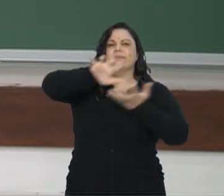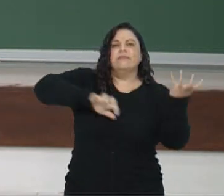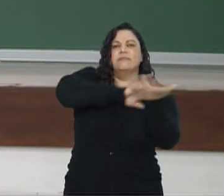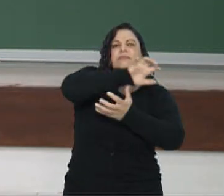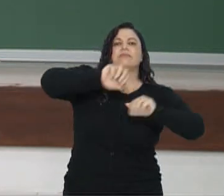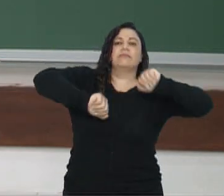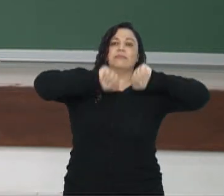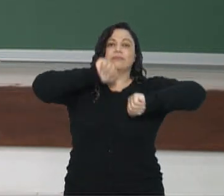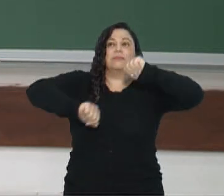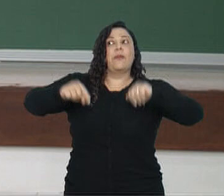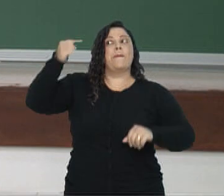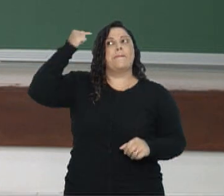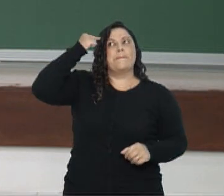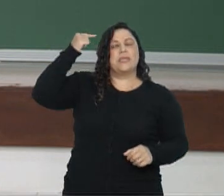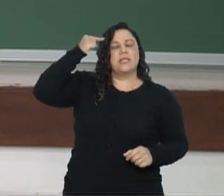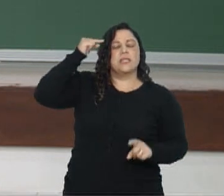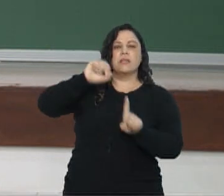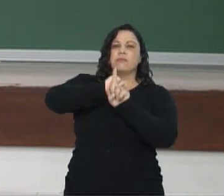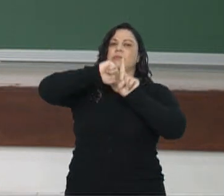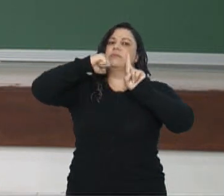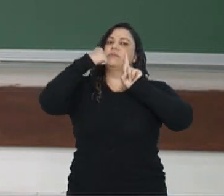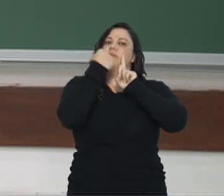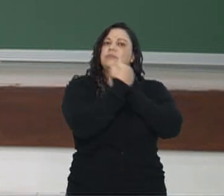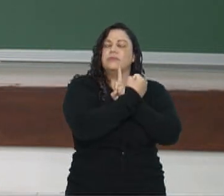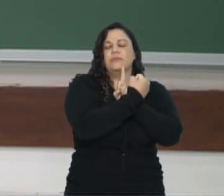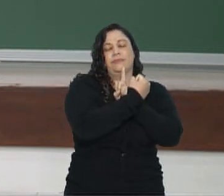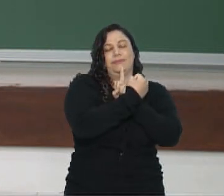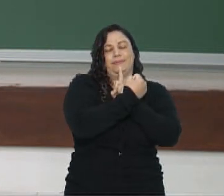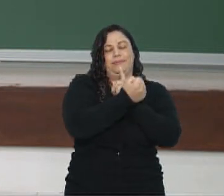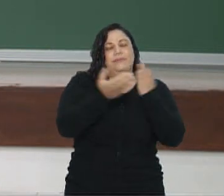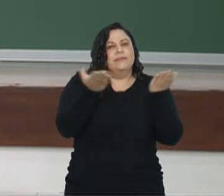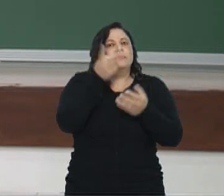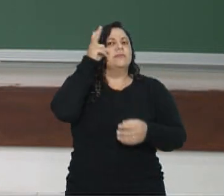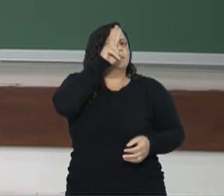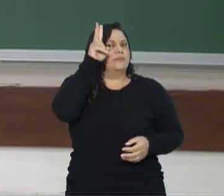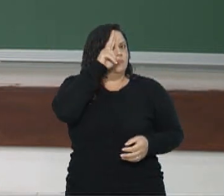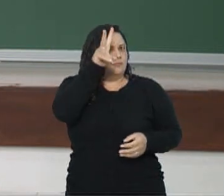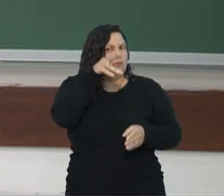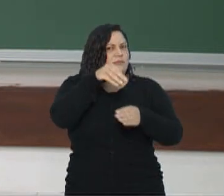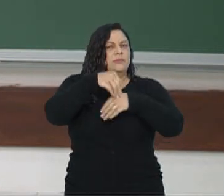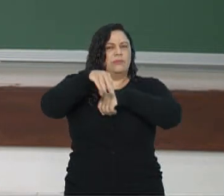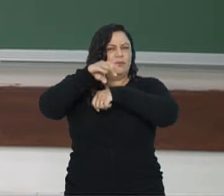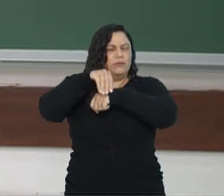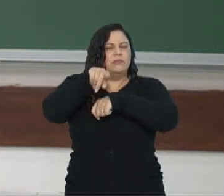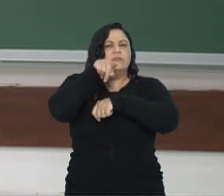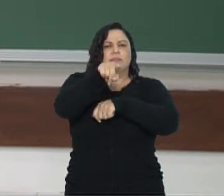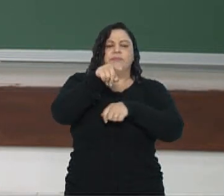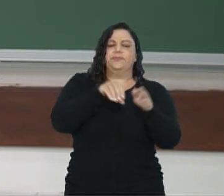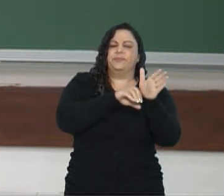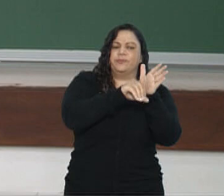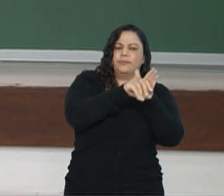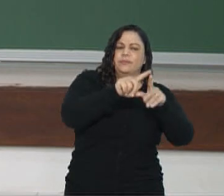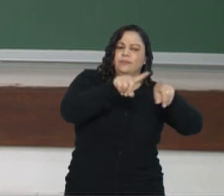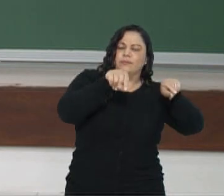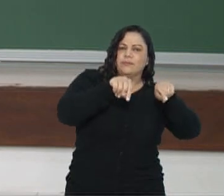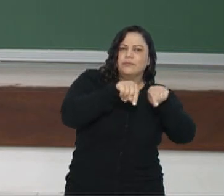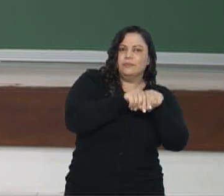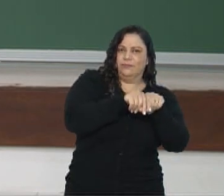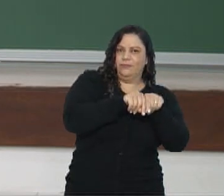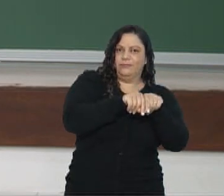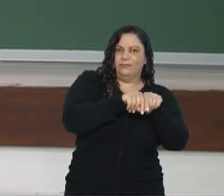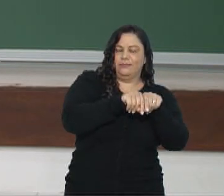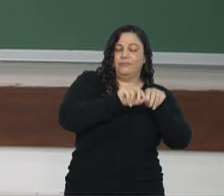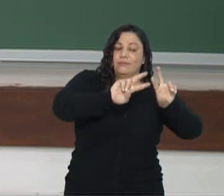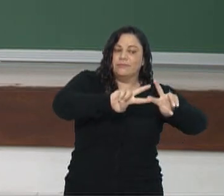sempre lembrar a todos vocês de não deixarem de acessar o Google Class e irem lá no link número 1 e responderem a sua